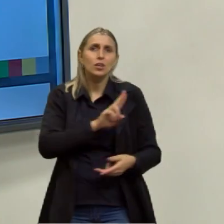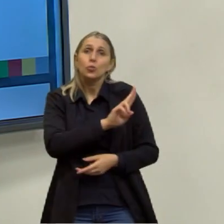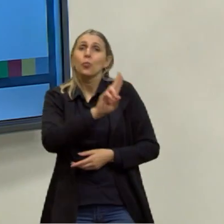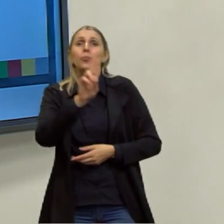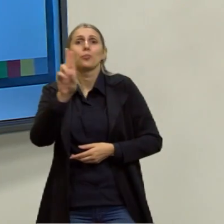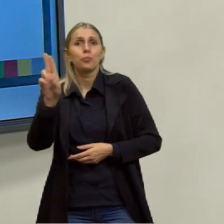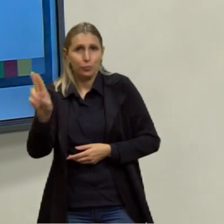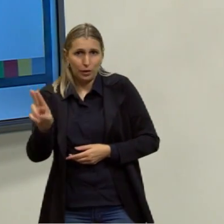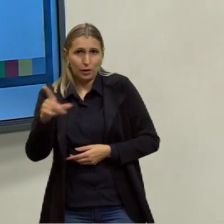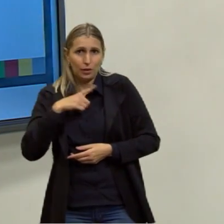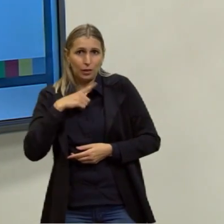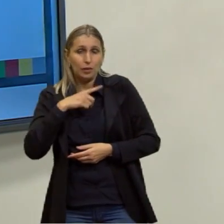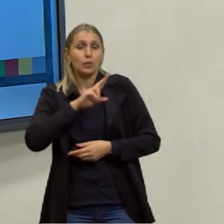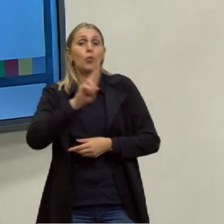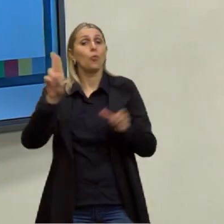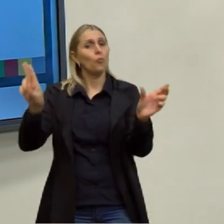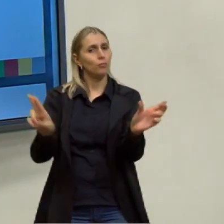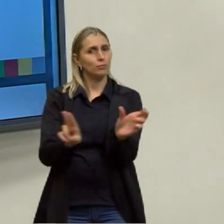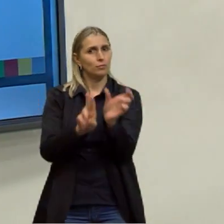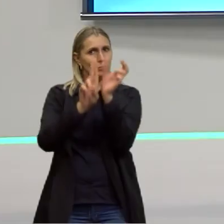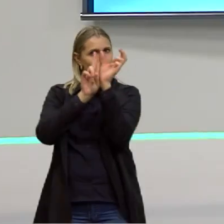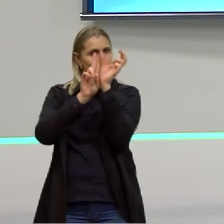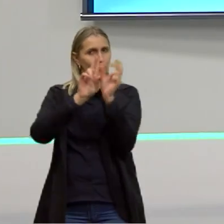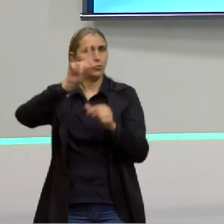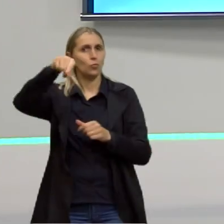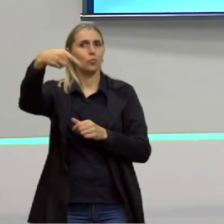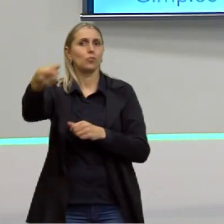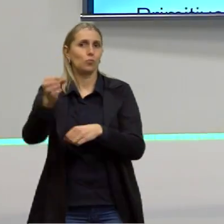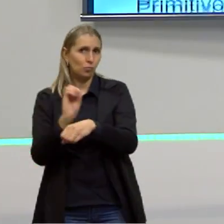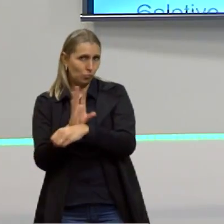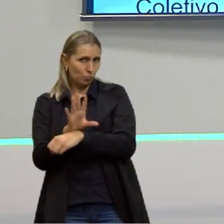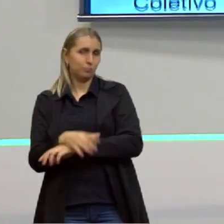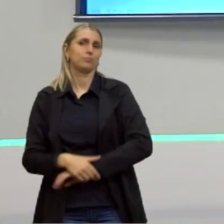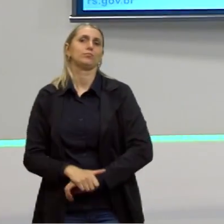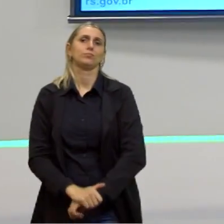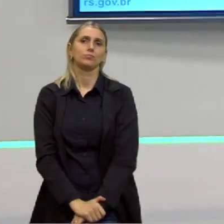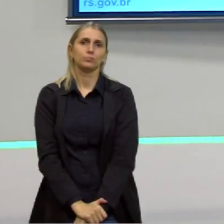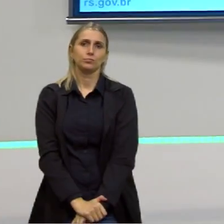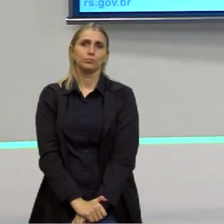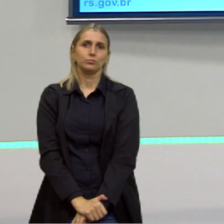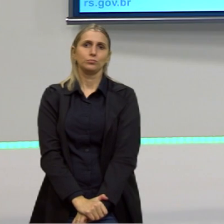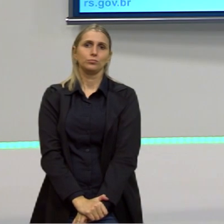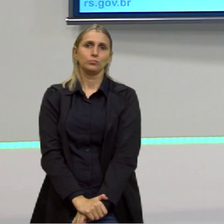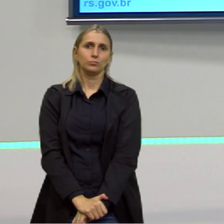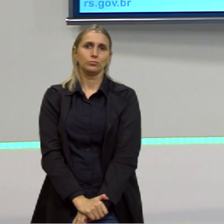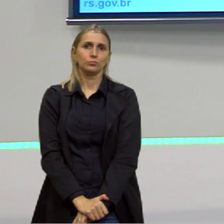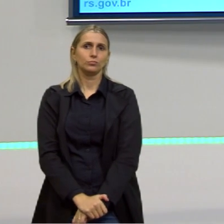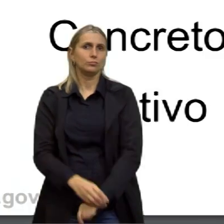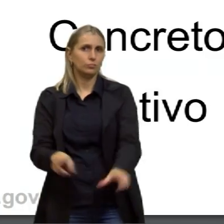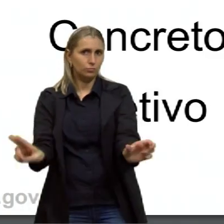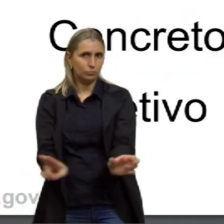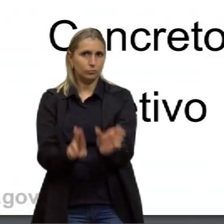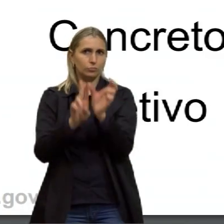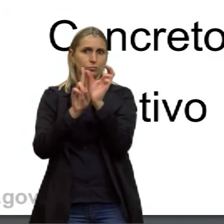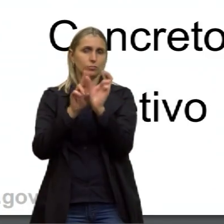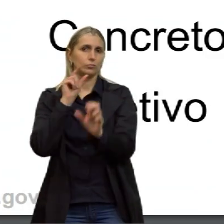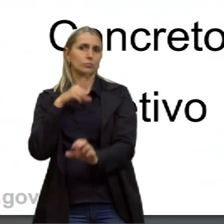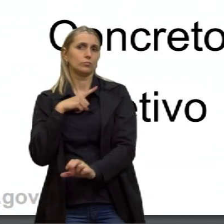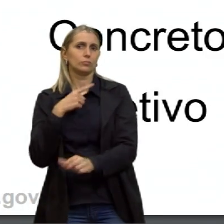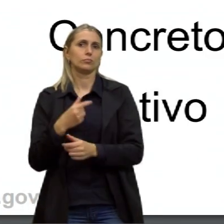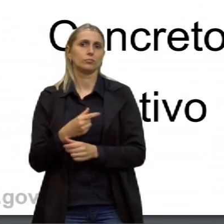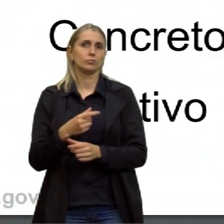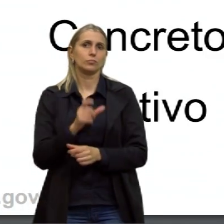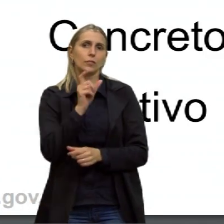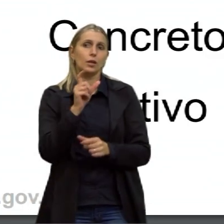nomear isso não é um substantivo próximo slide é o substantivo ele vai